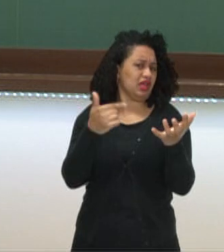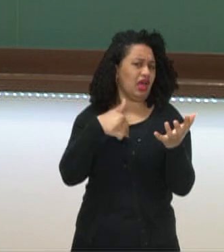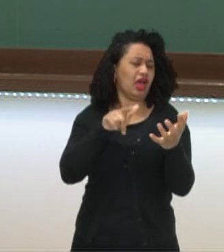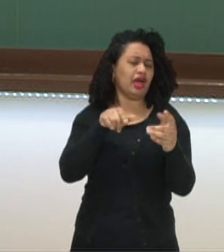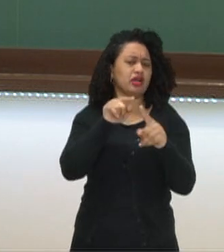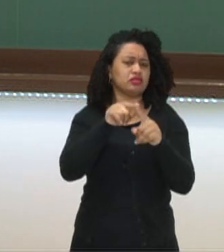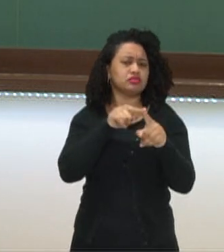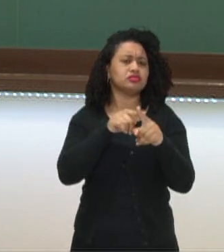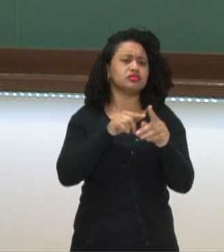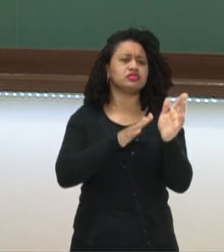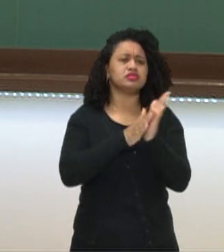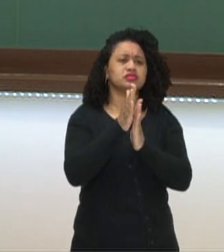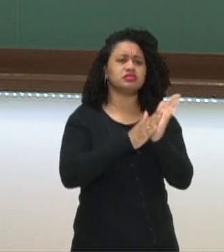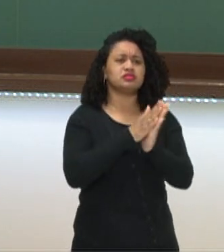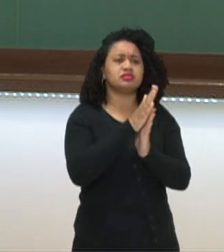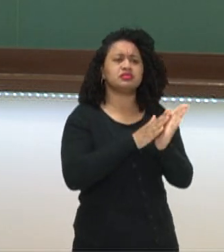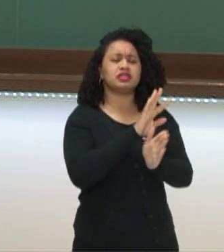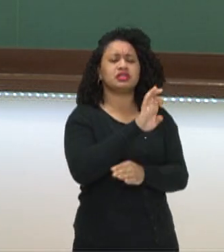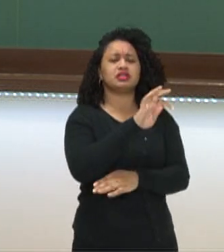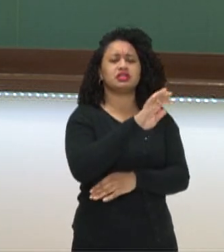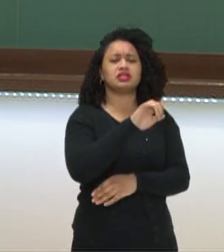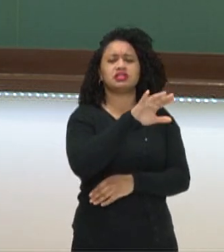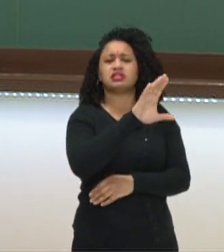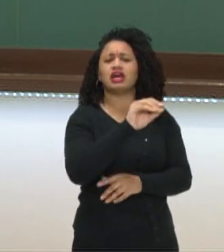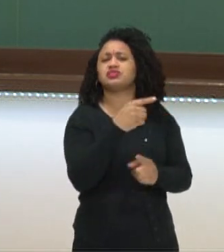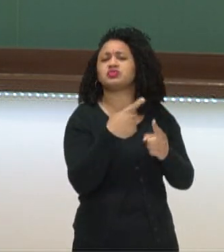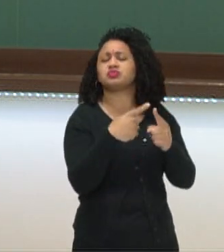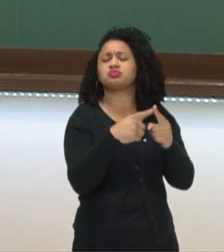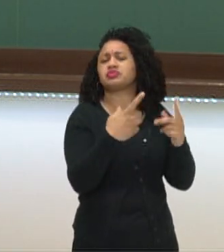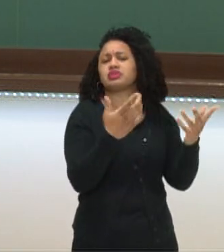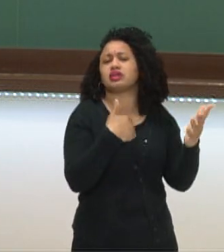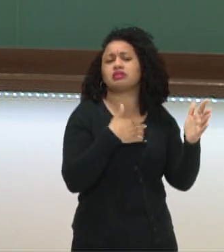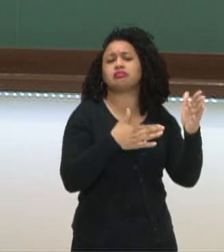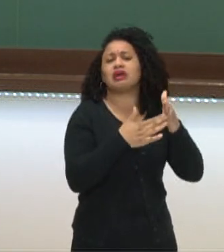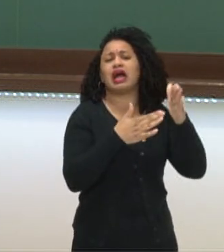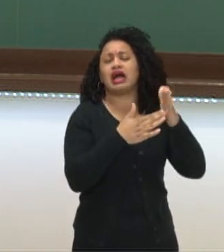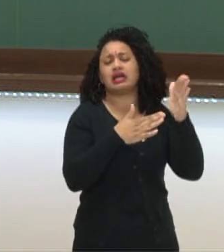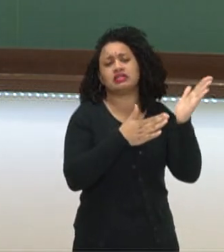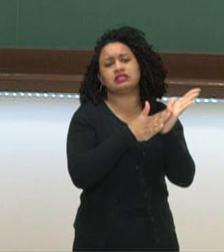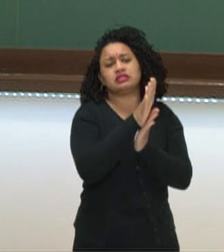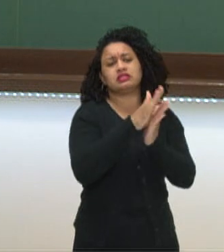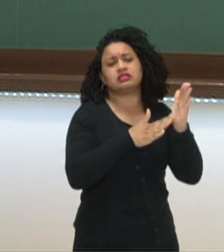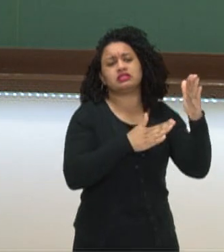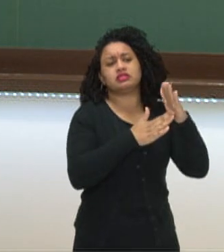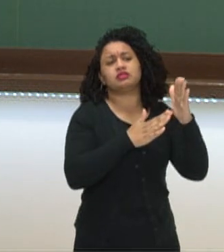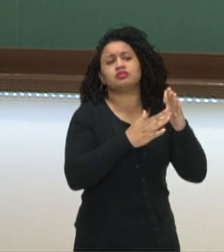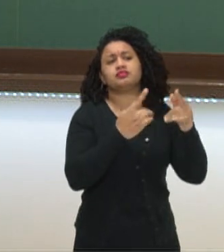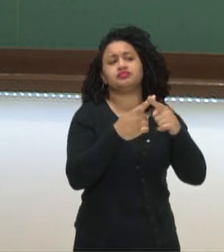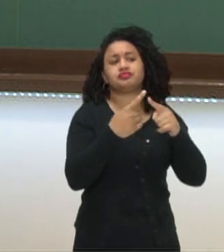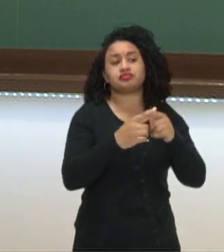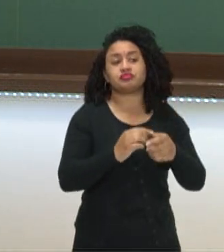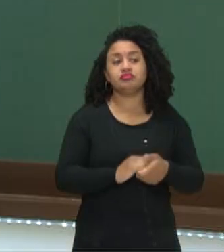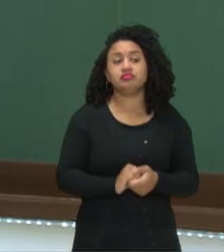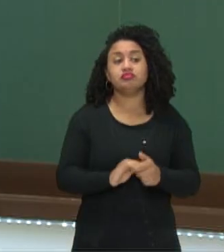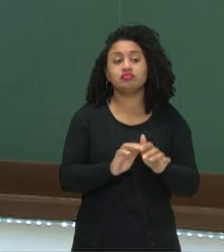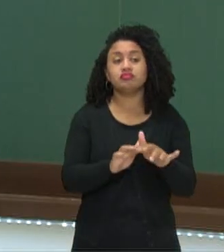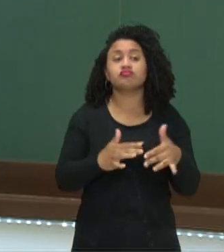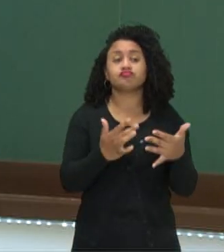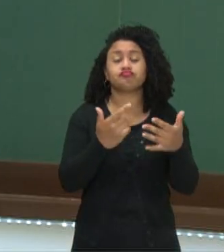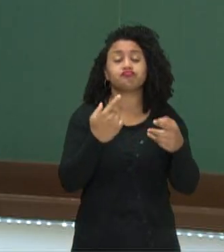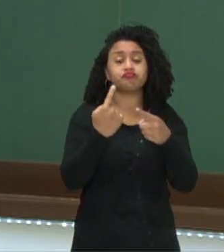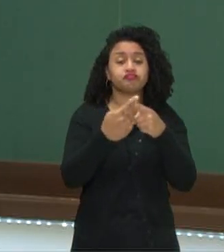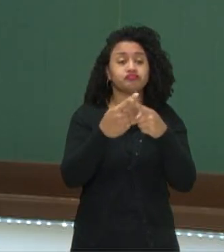ele acaba tendo o atrito chamado estático? Serve para aderência máxima, como eu disse ali. Pois bem,